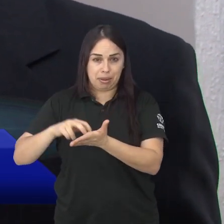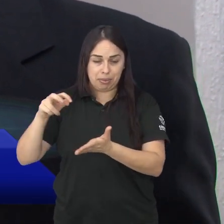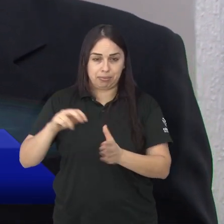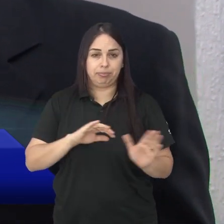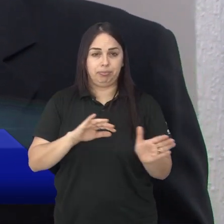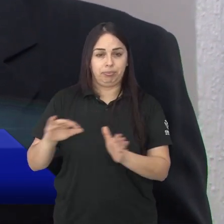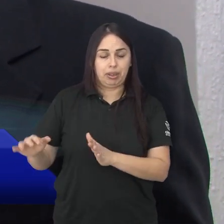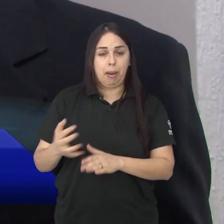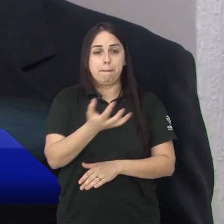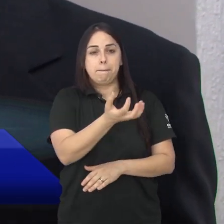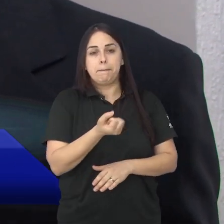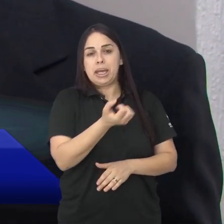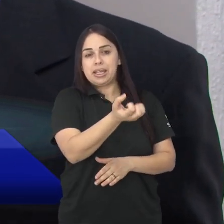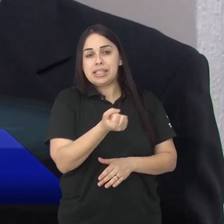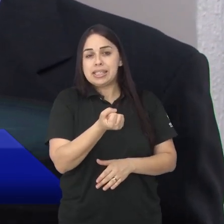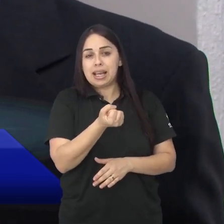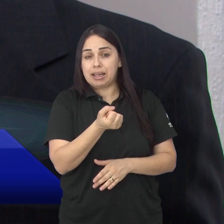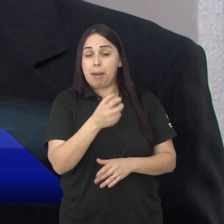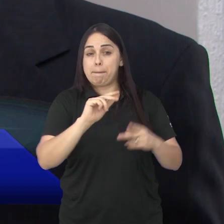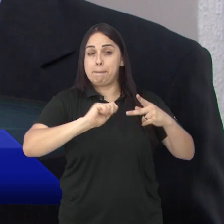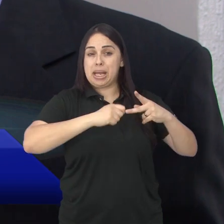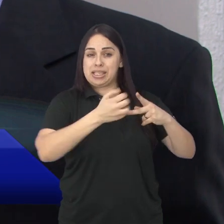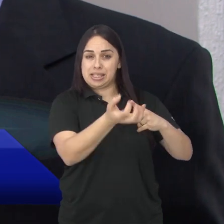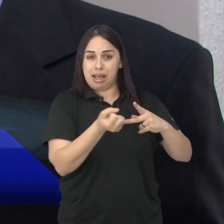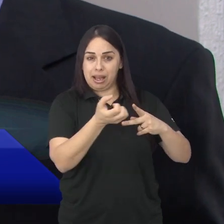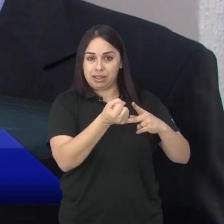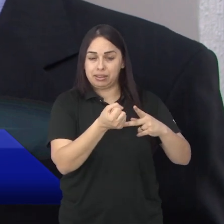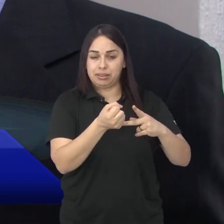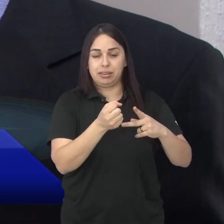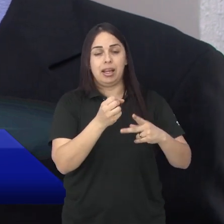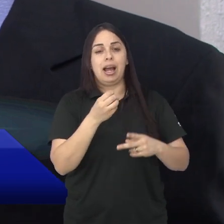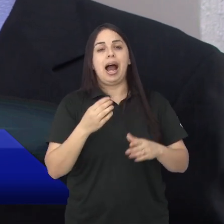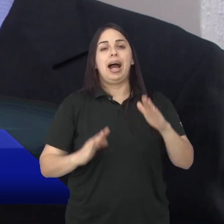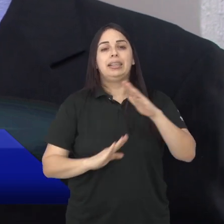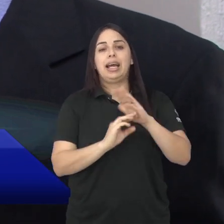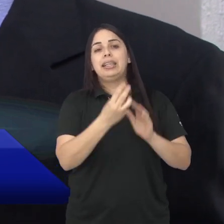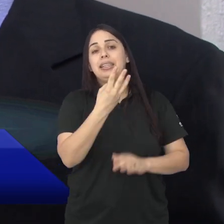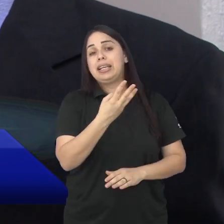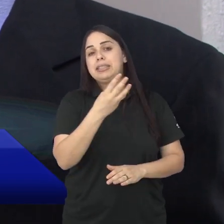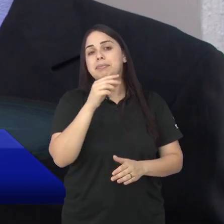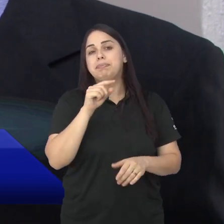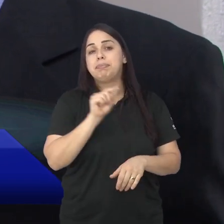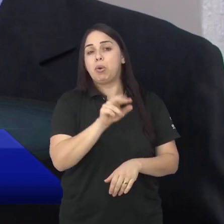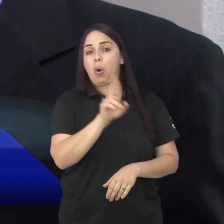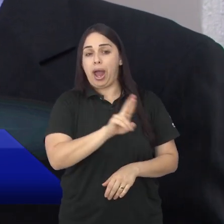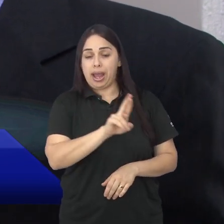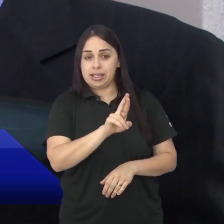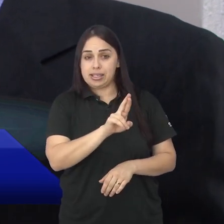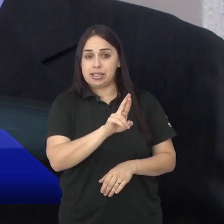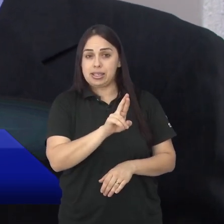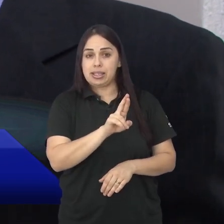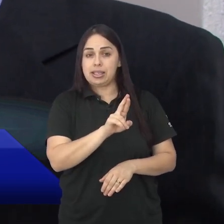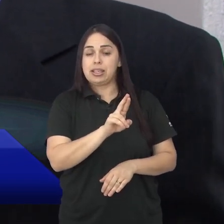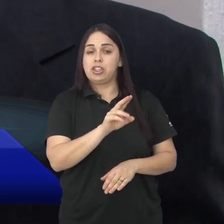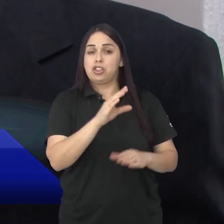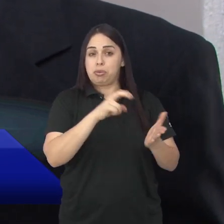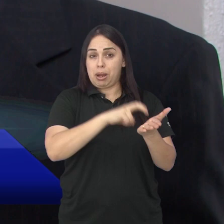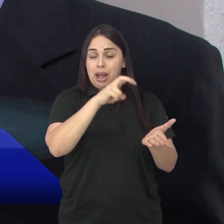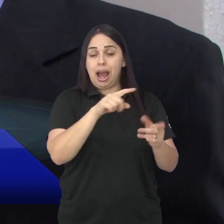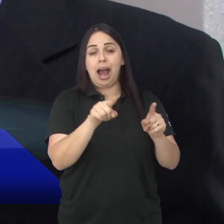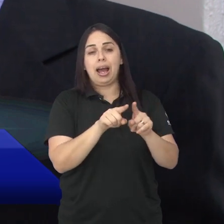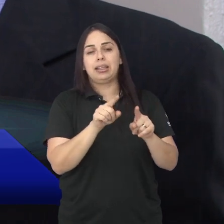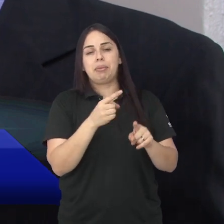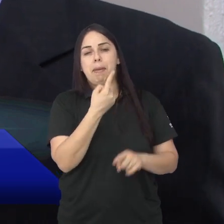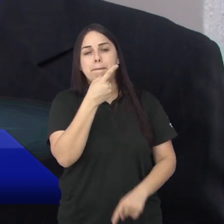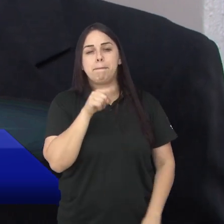relação ao Pix-Saque e o Pix-Troco, que ele passou a ser 3.000 para o período diurno e R$1.000 para o período